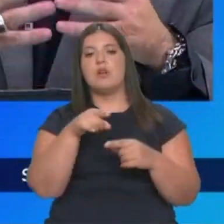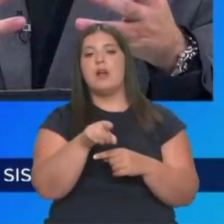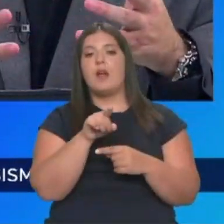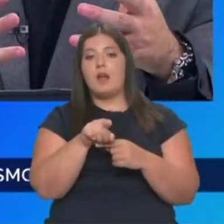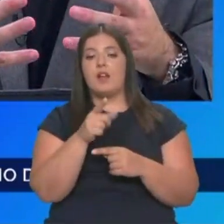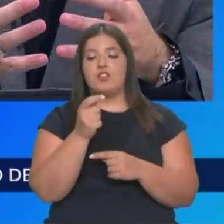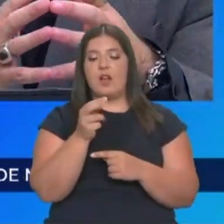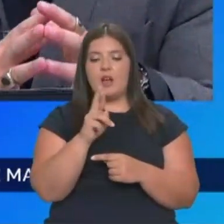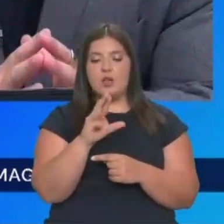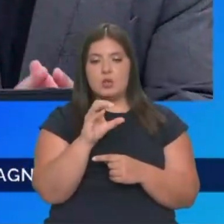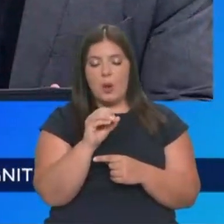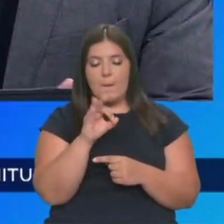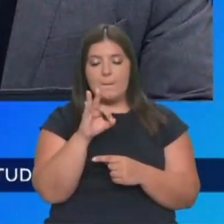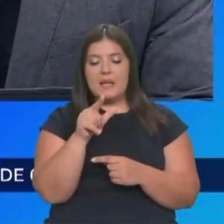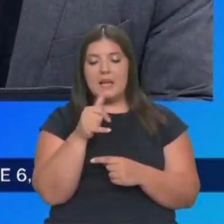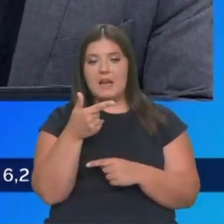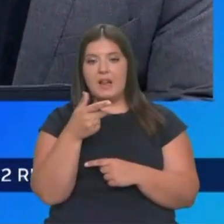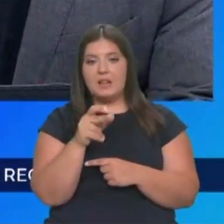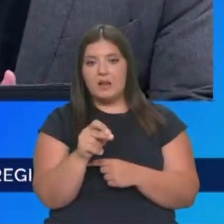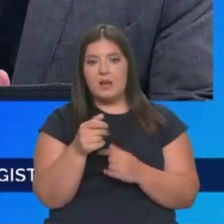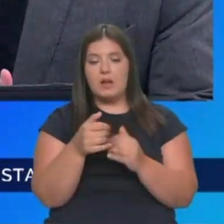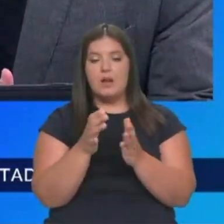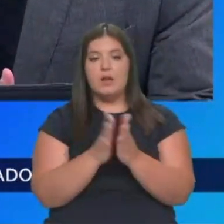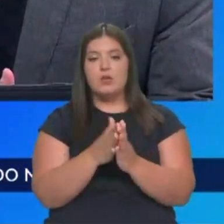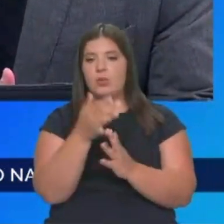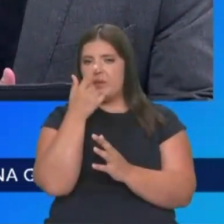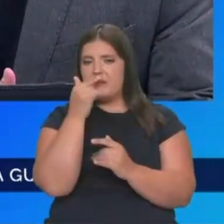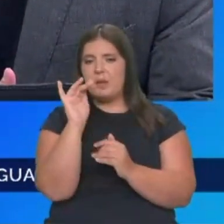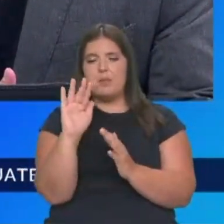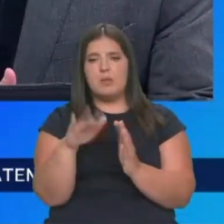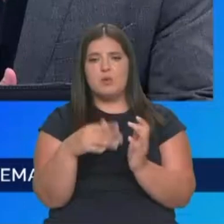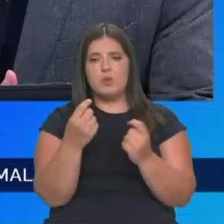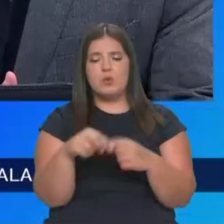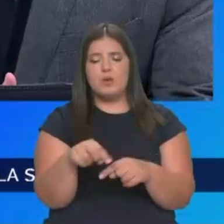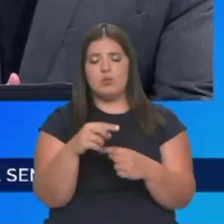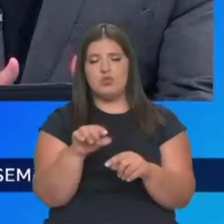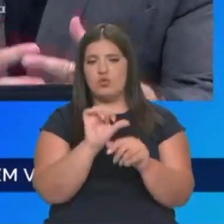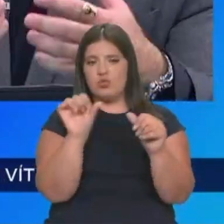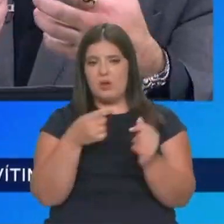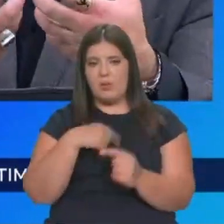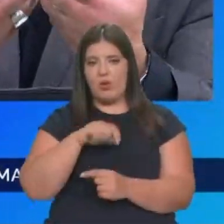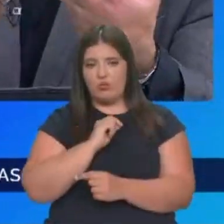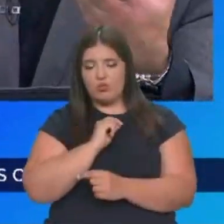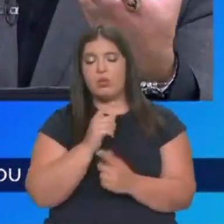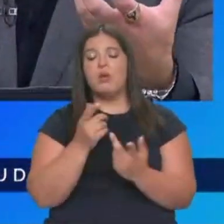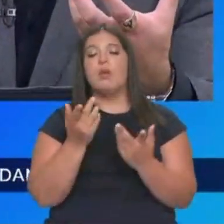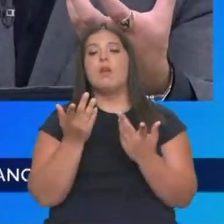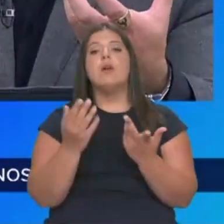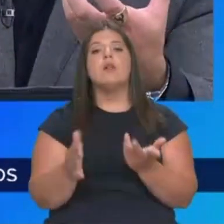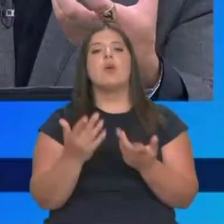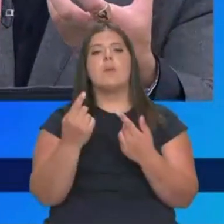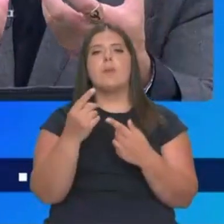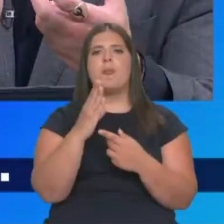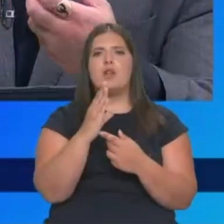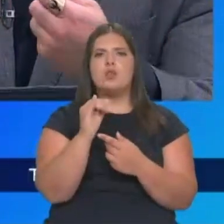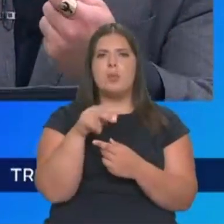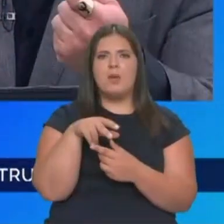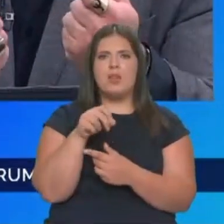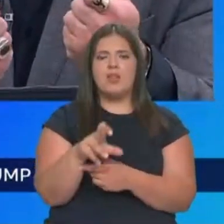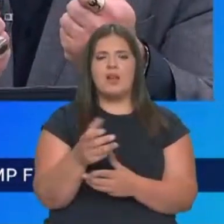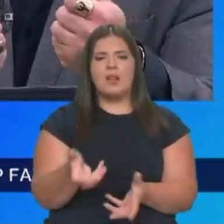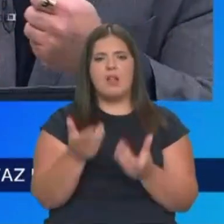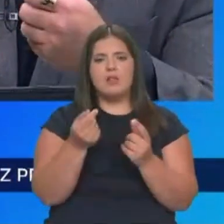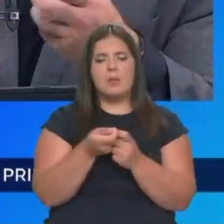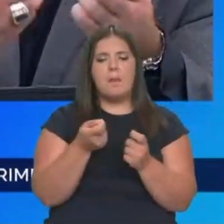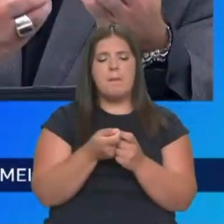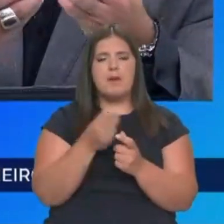exoplaneta é tudo menos parecido com aquilo que nós encontramos no nosso sistema solar. Como é que existem Júpiter quentes? Como é que eles ficam tão próximos